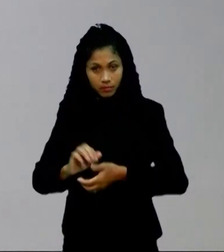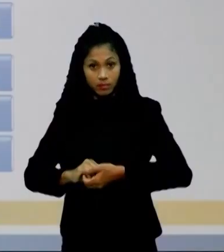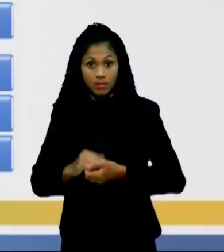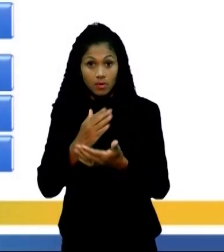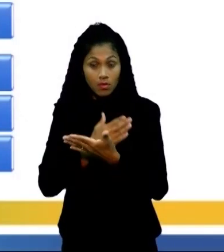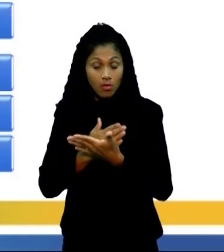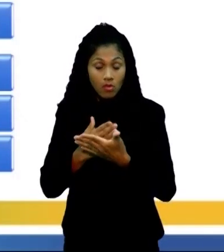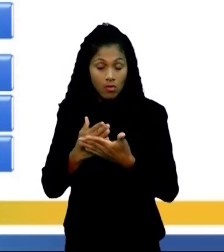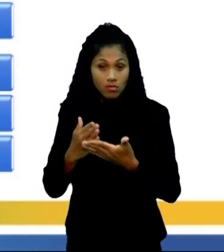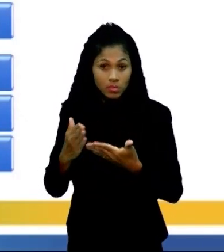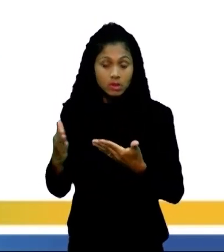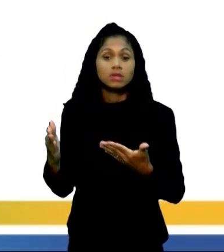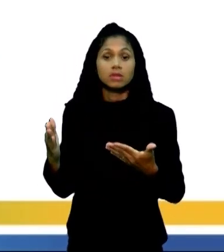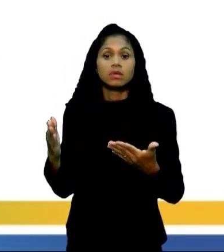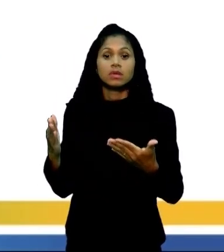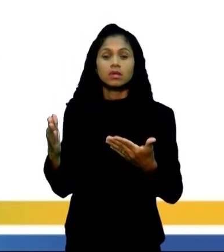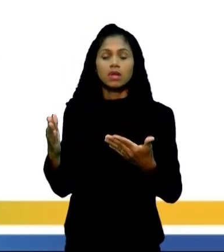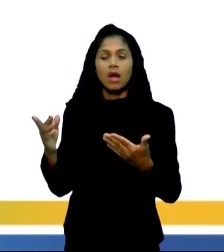esse histórico